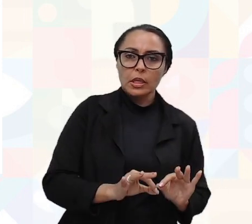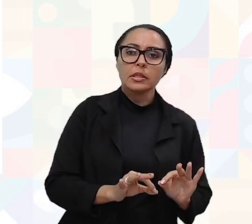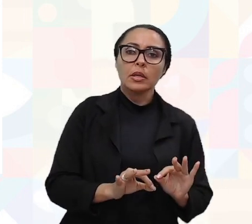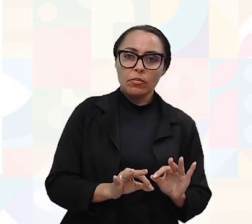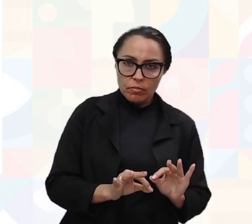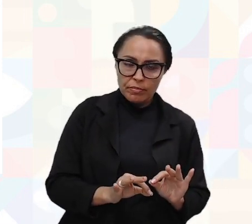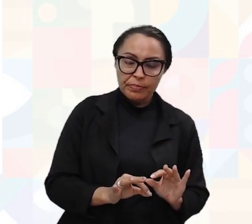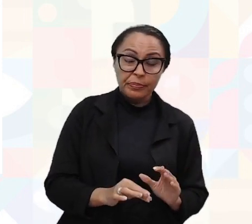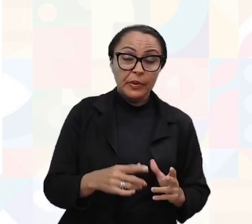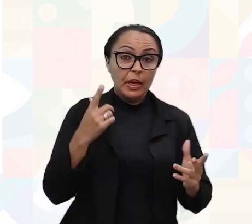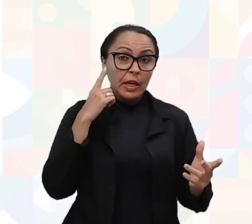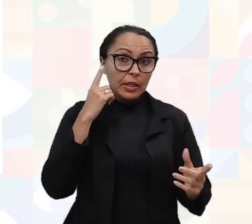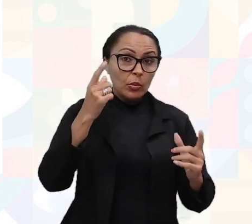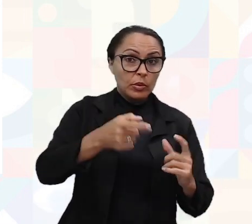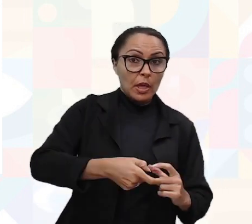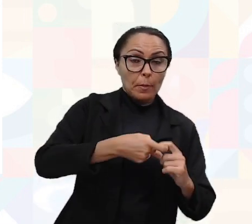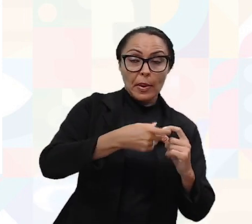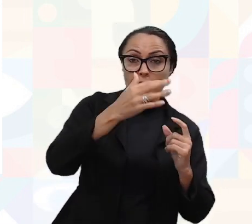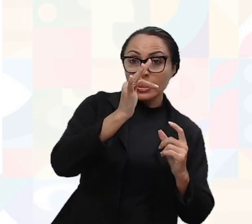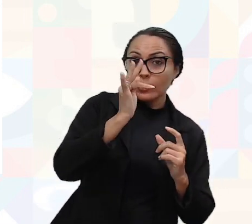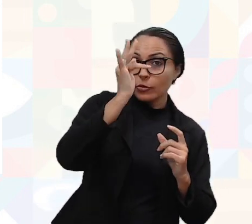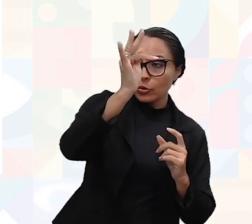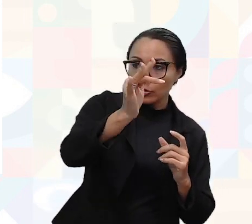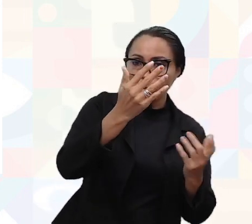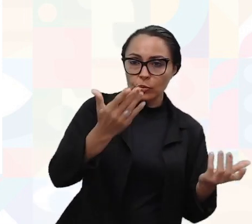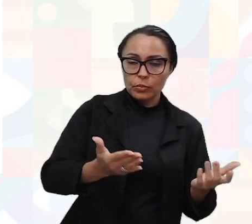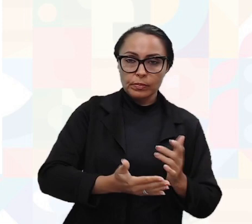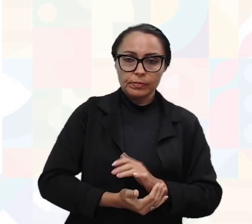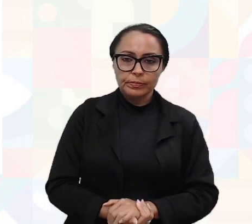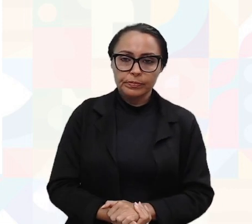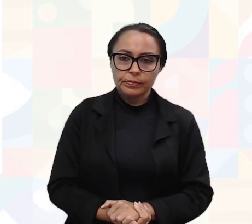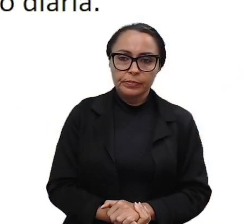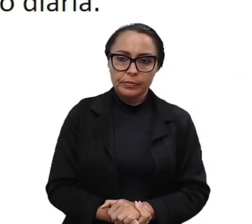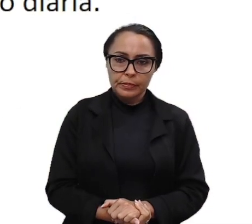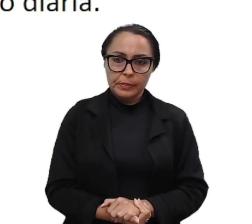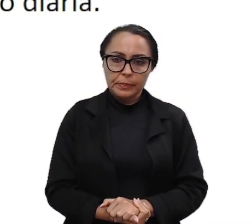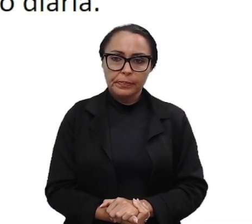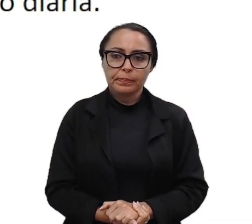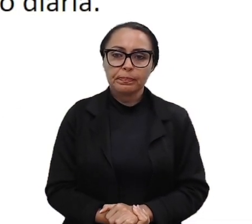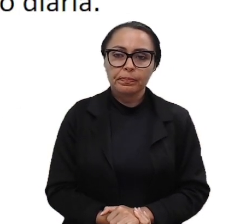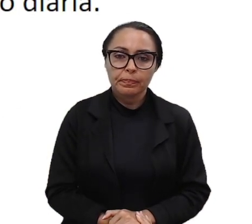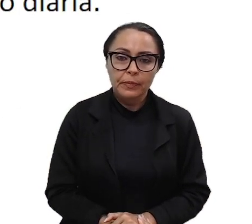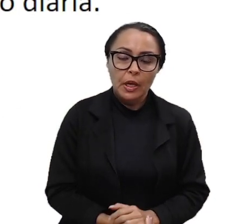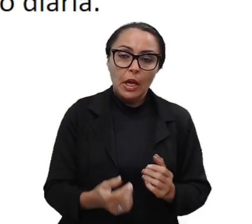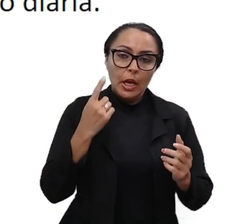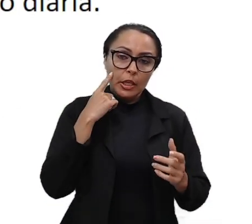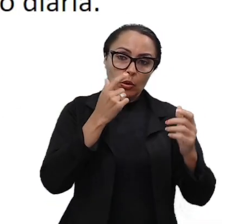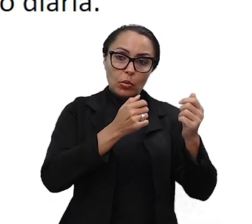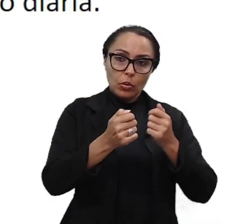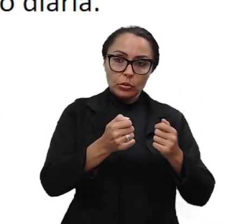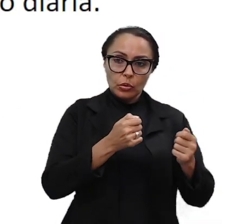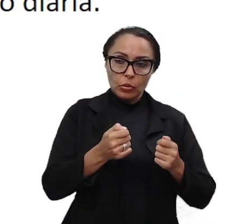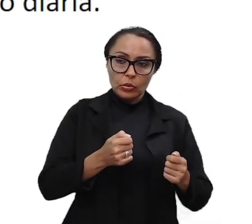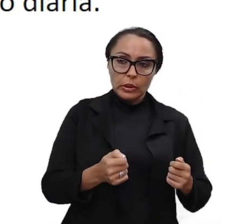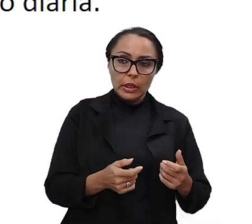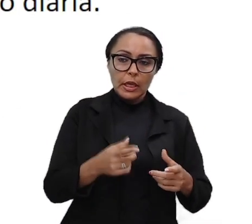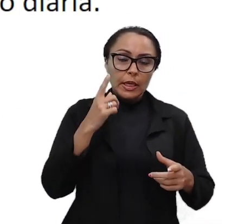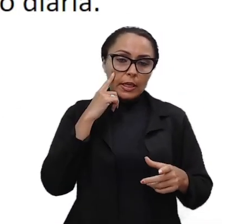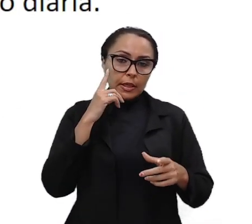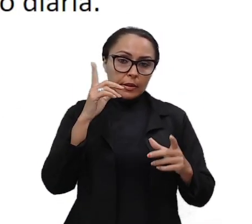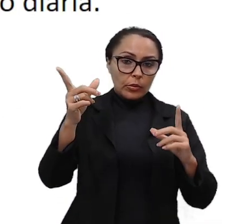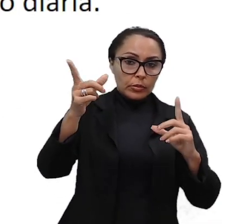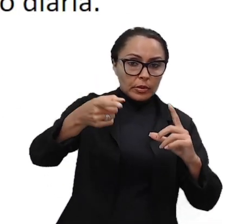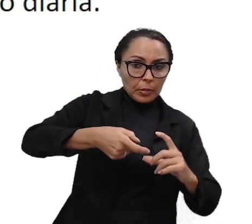Por isso que depende do futuro e é de difícil previsibilidade. O planejamento e controle em situações de demanda